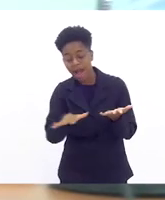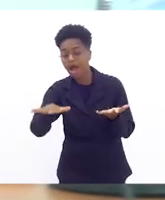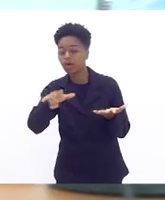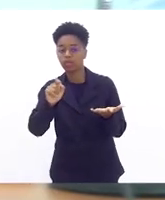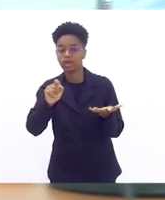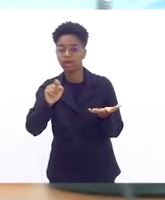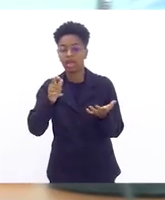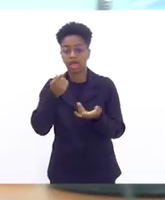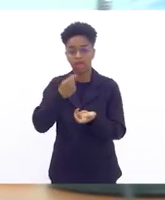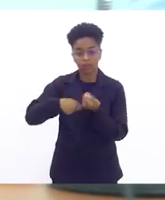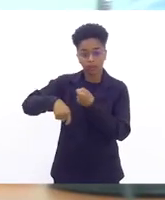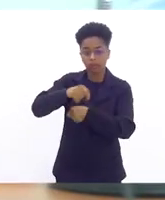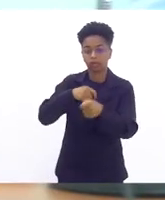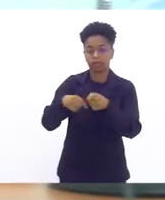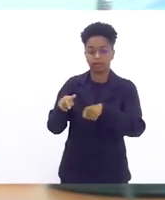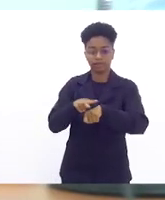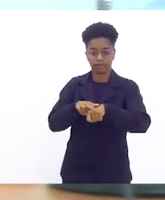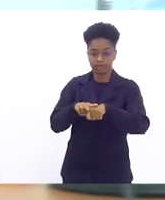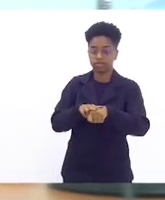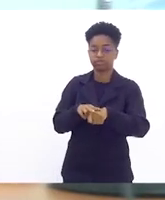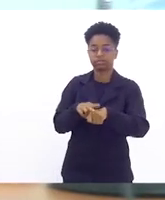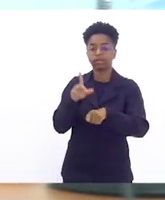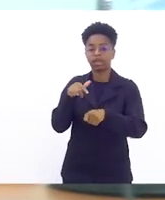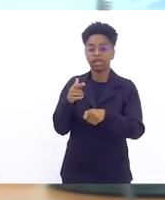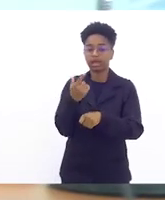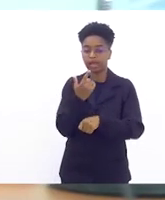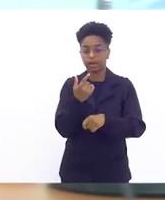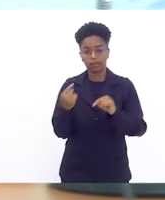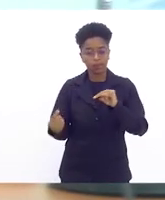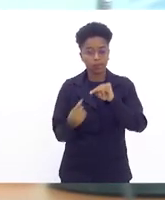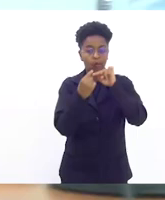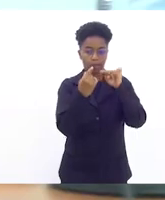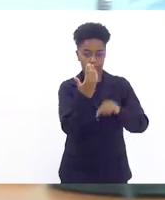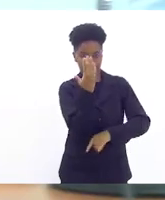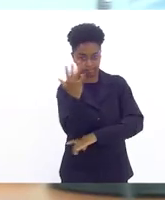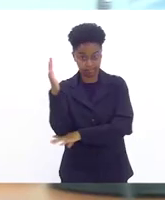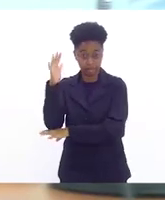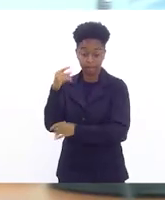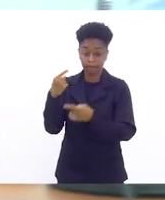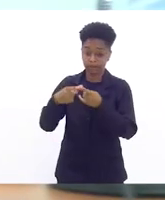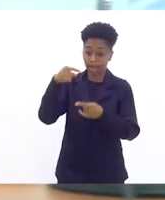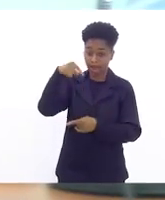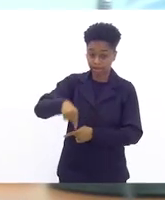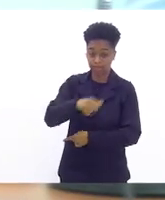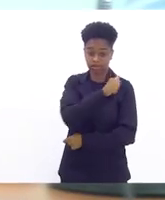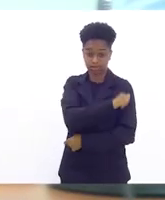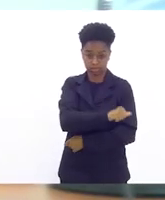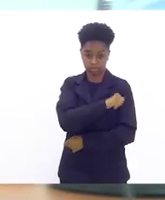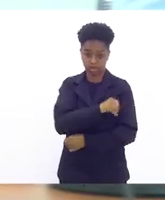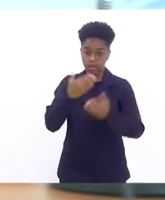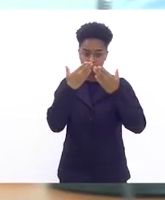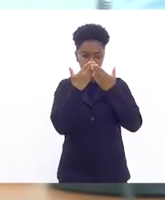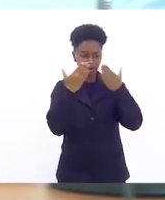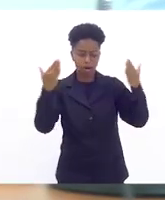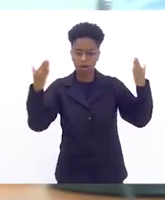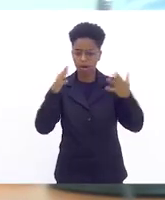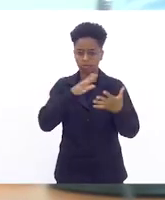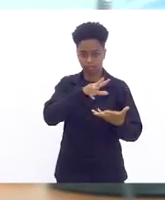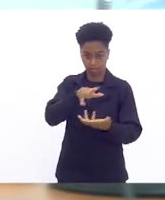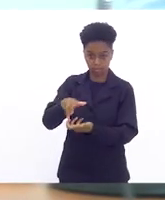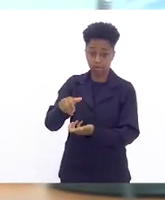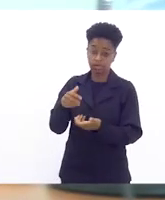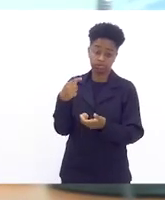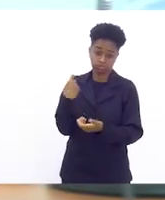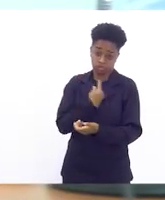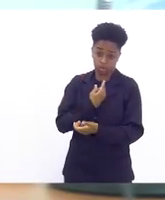né são as Finanças verdes que o estado do Rio por ser a grande vitrine mundial e a ideia que o rio seja